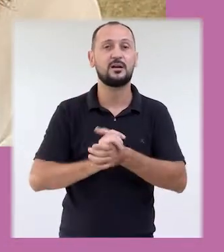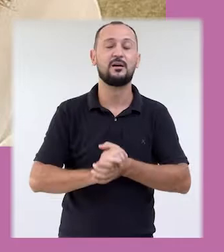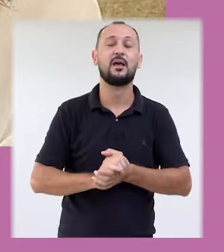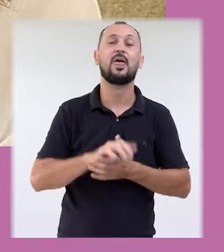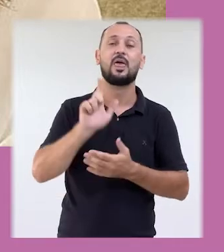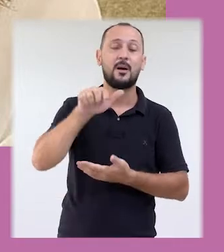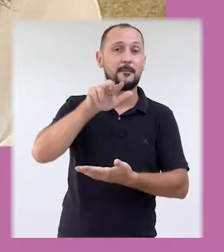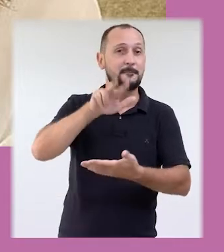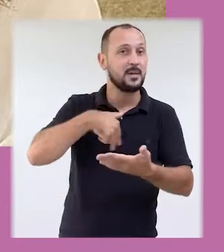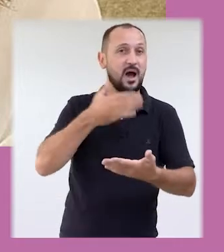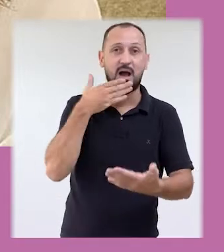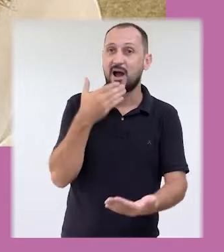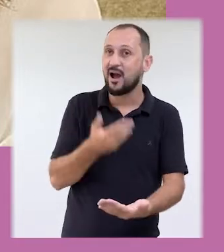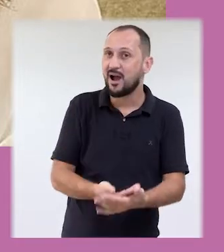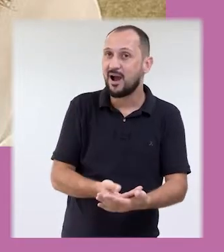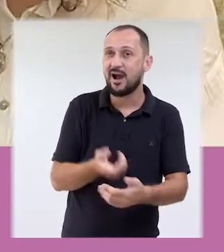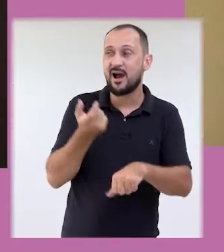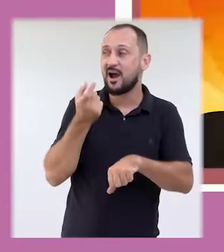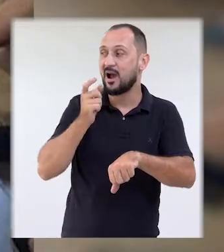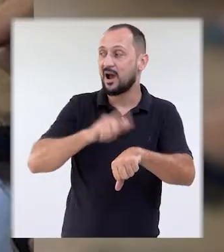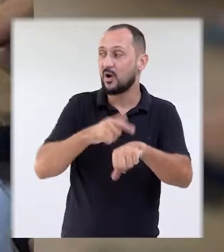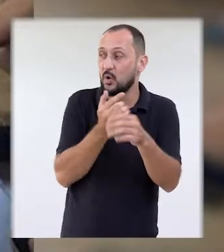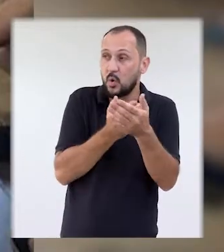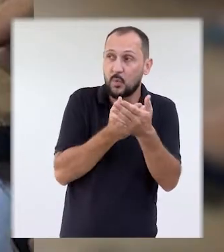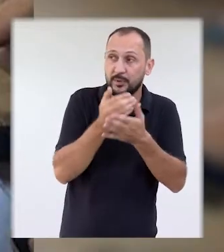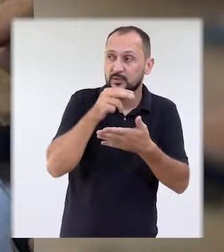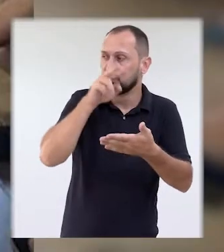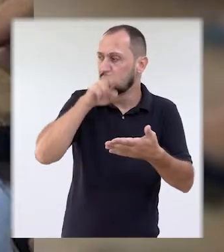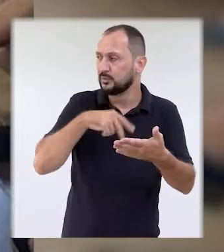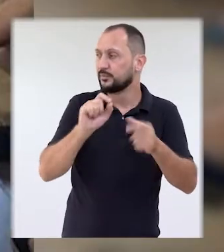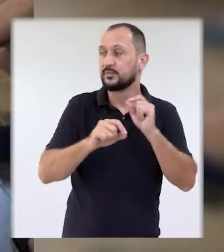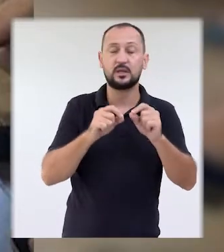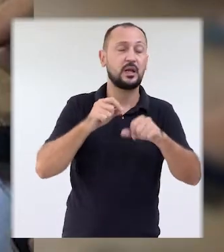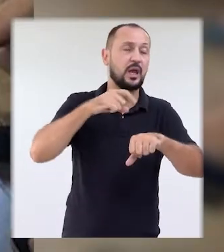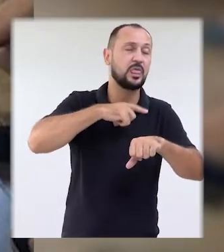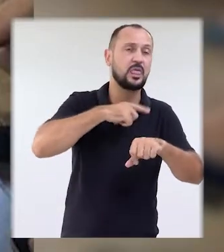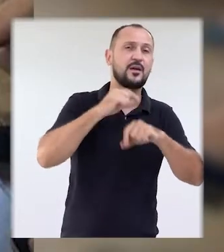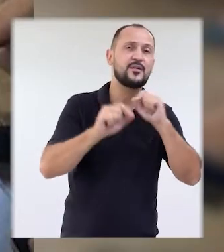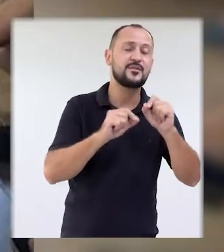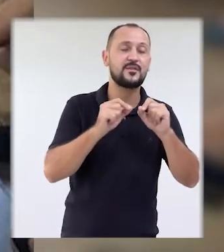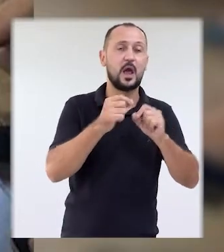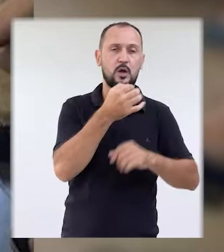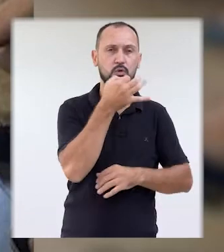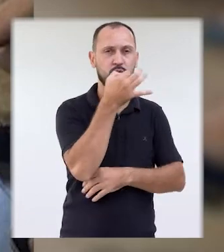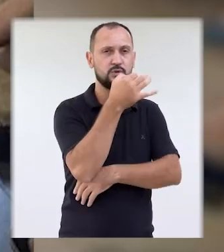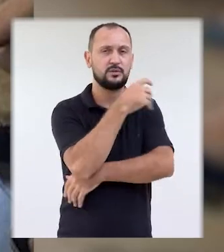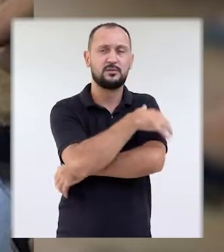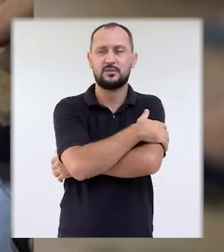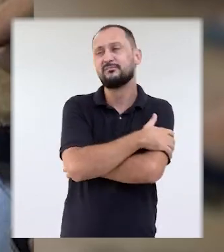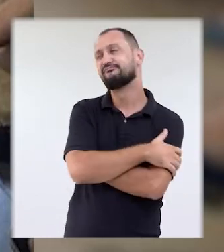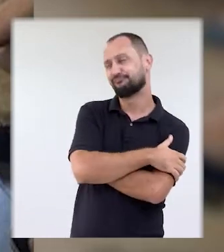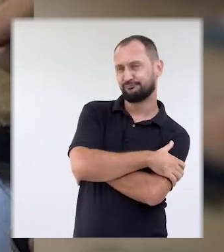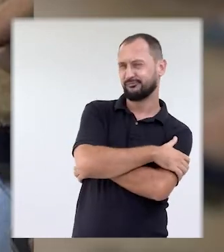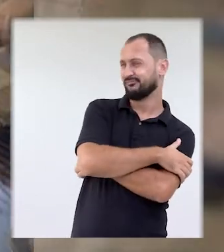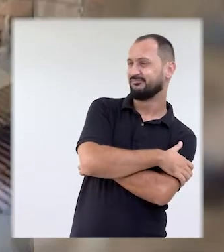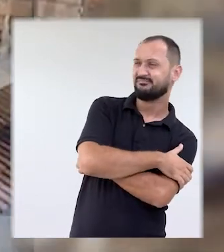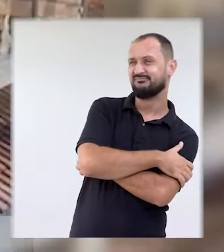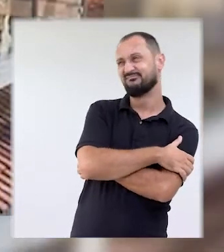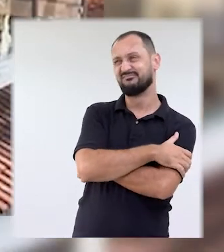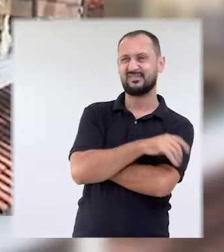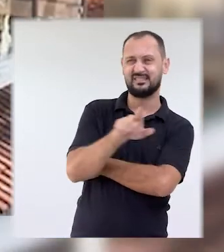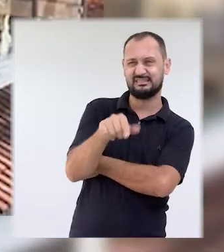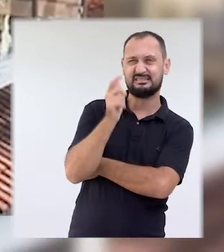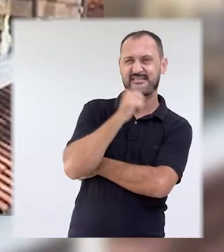cotidiana. É uma leitura incrível. Quando a gente começou a ler, eu lembro que quando teve a sugestão, eu fiquei meio